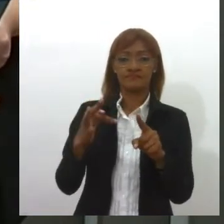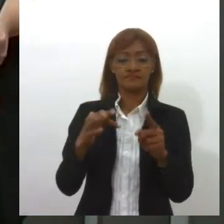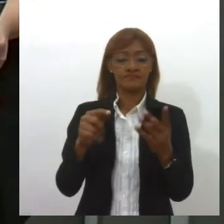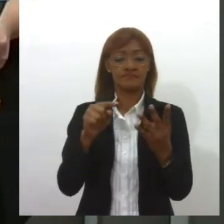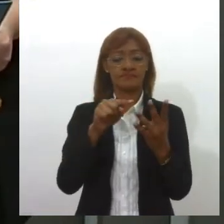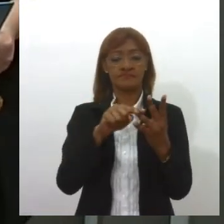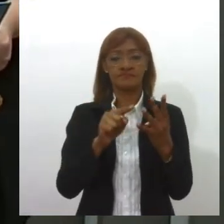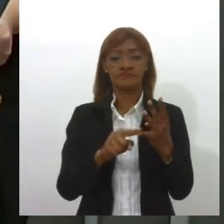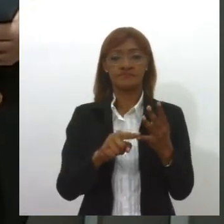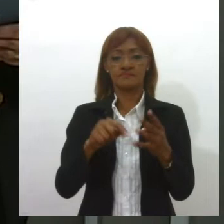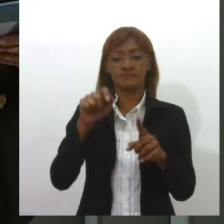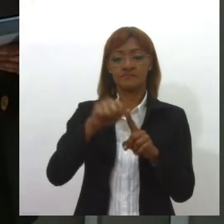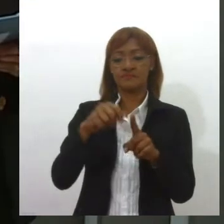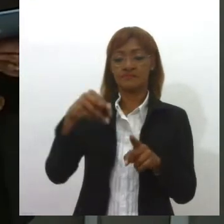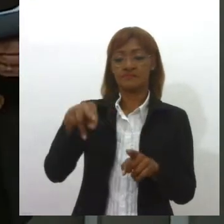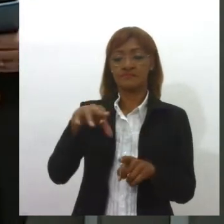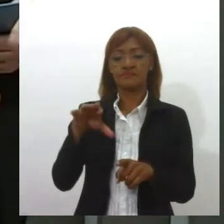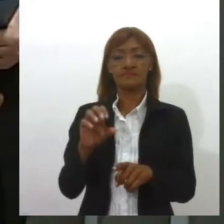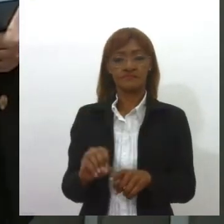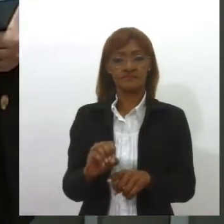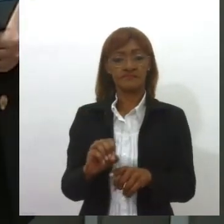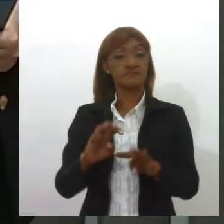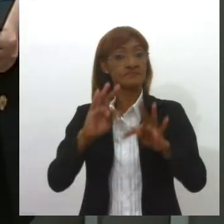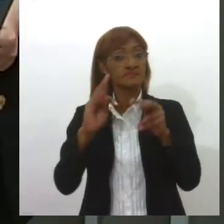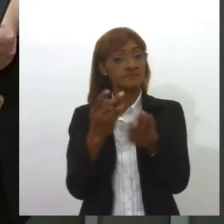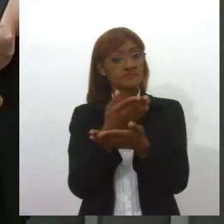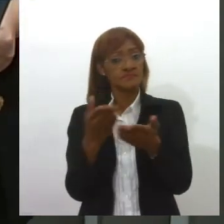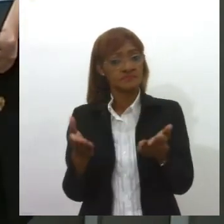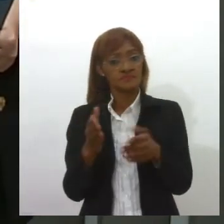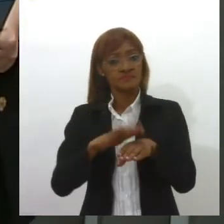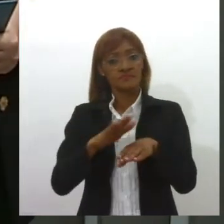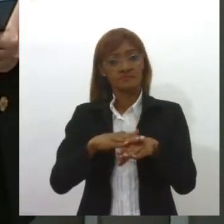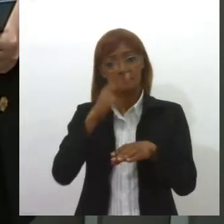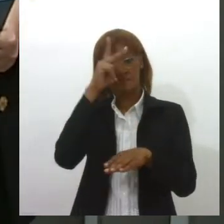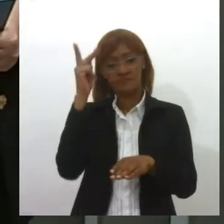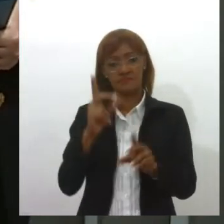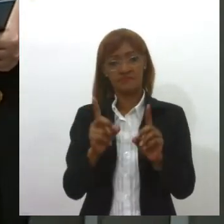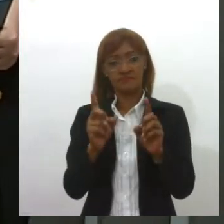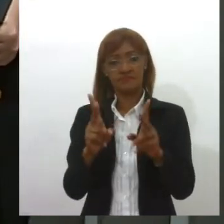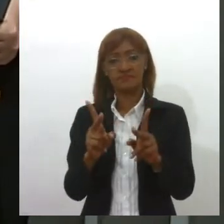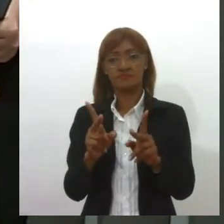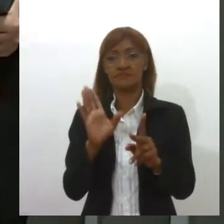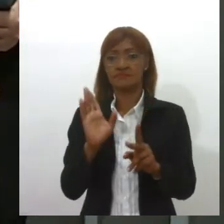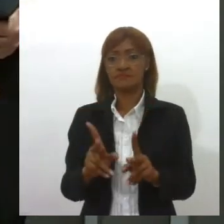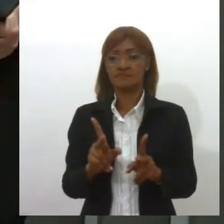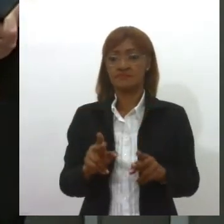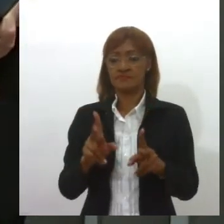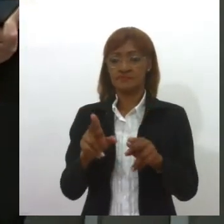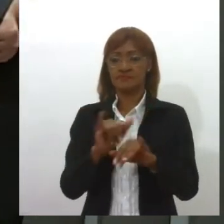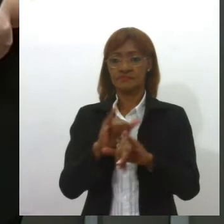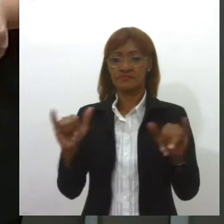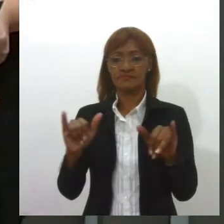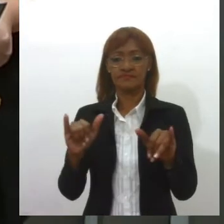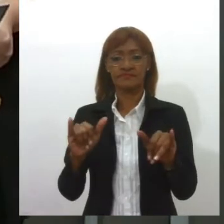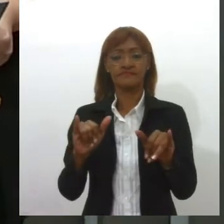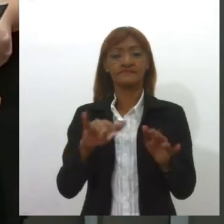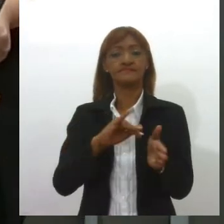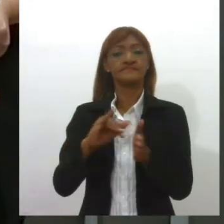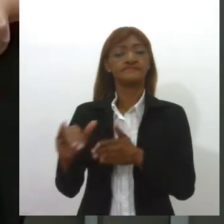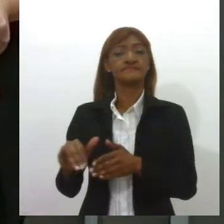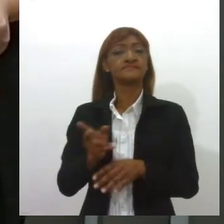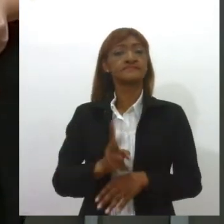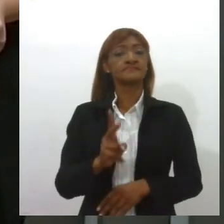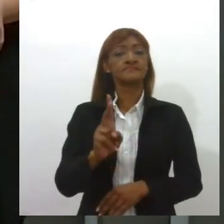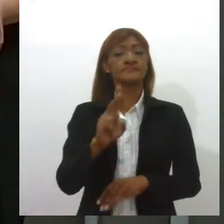2 em março. Em todas elas, o comerciante deve declarar o estoque. Continuam abertas as inscrições do edital